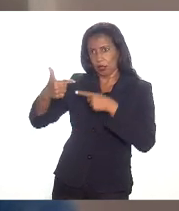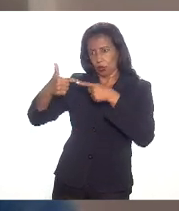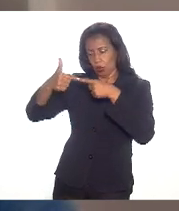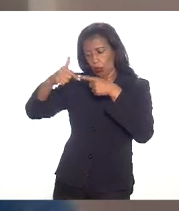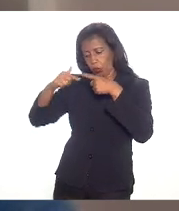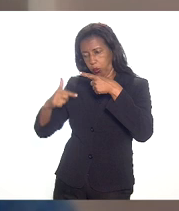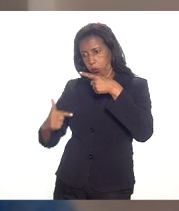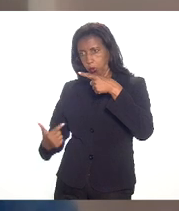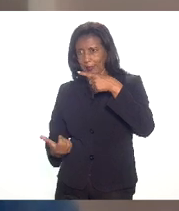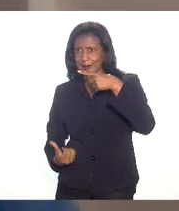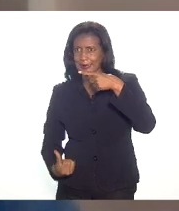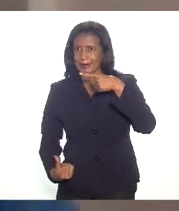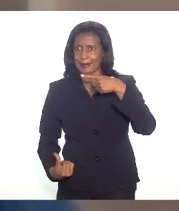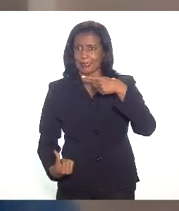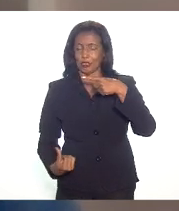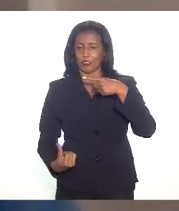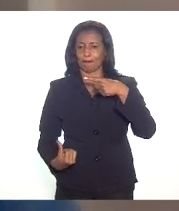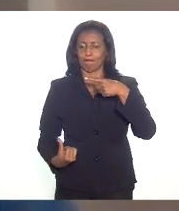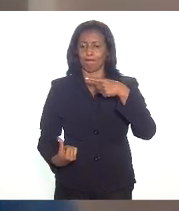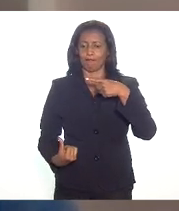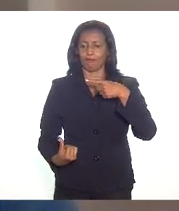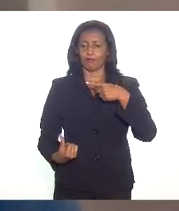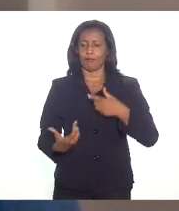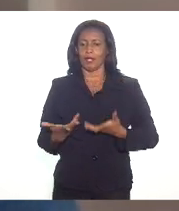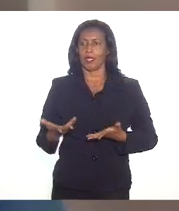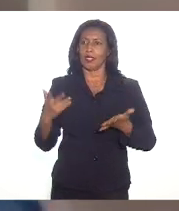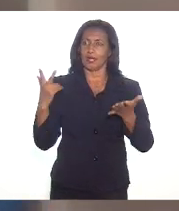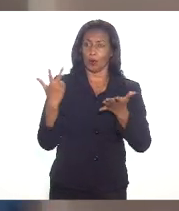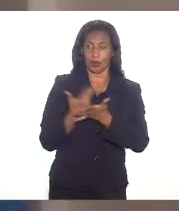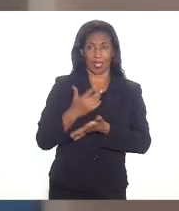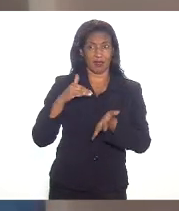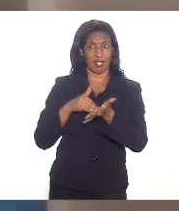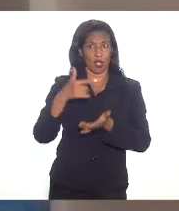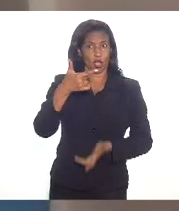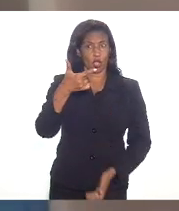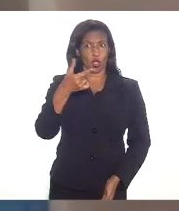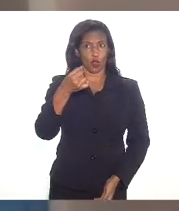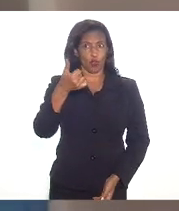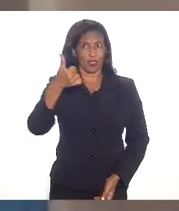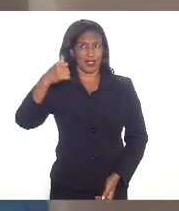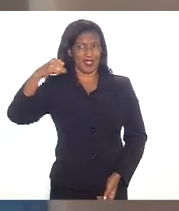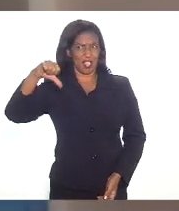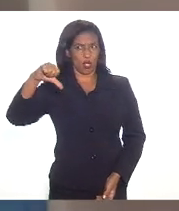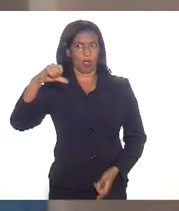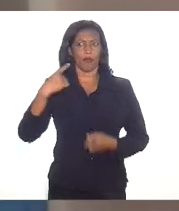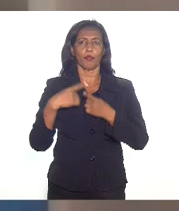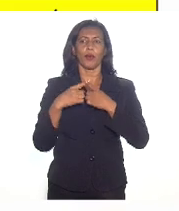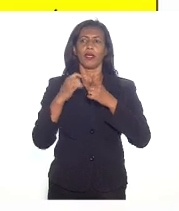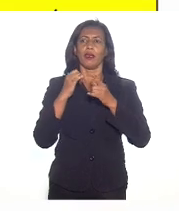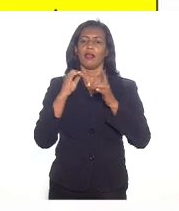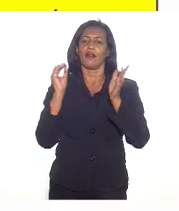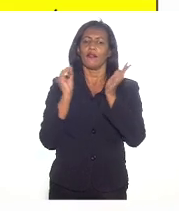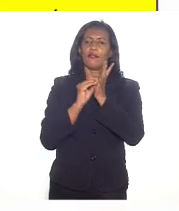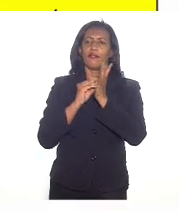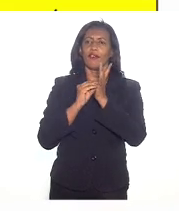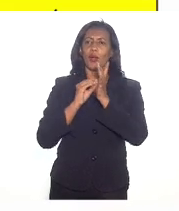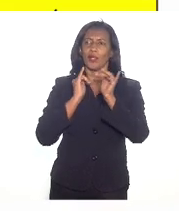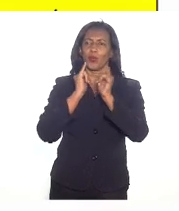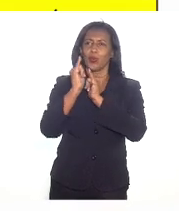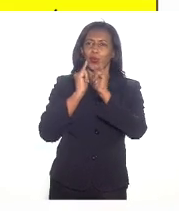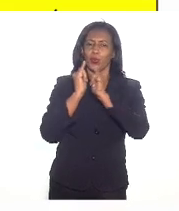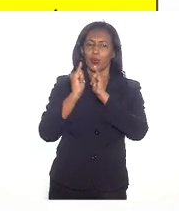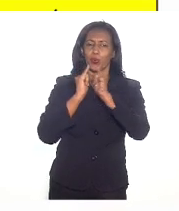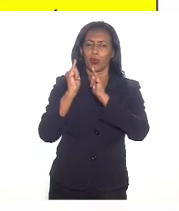posição. Né? Esses dados só vão aí até 2019, porque os dados da RAI só tem